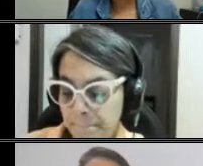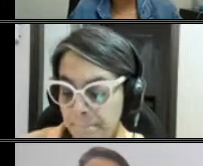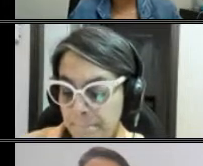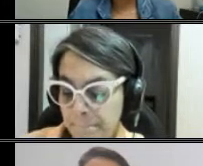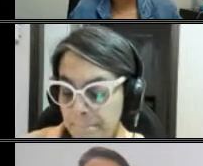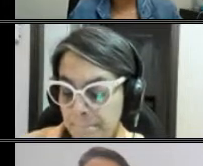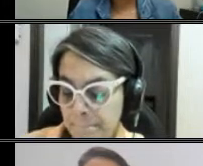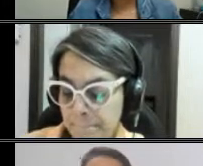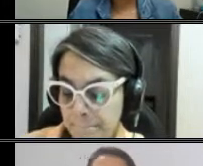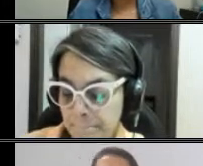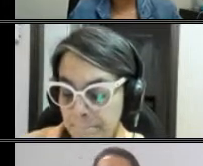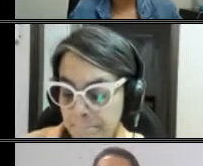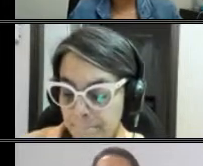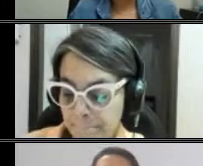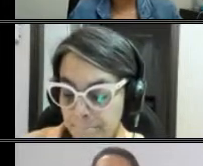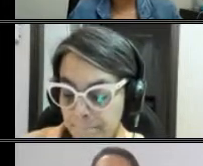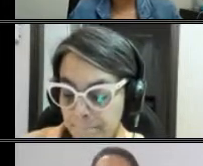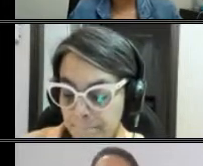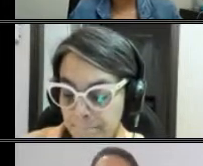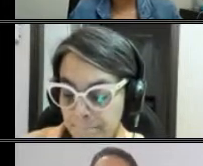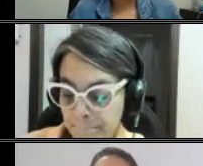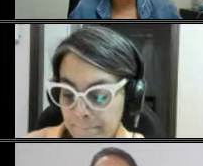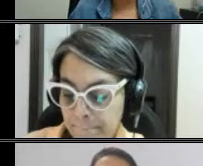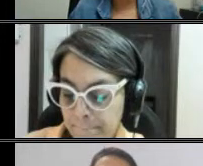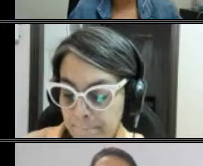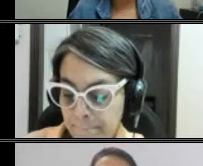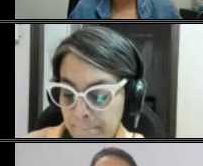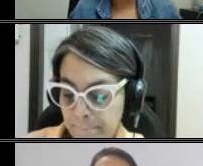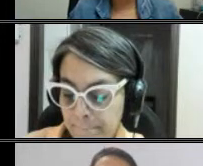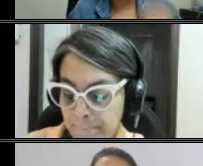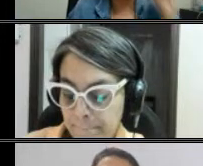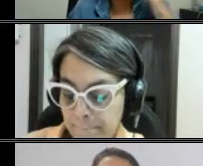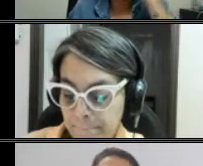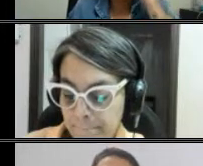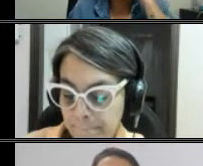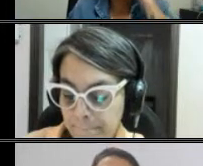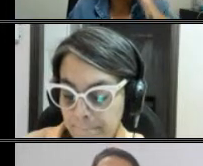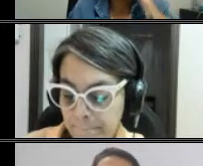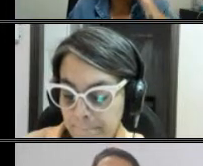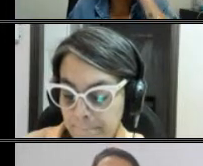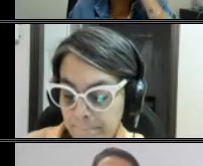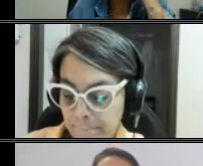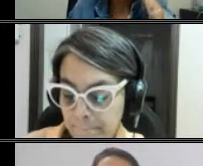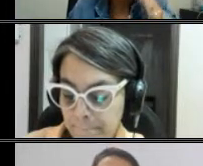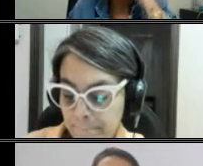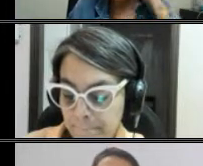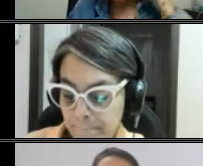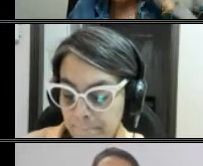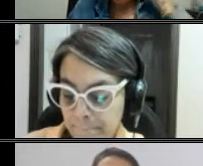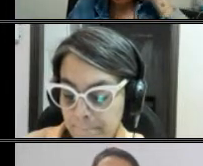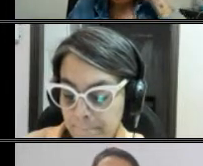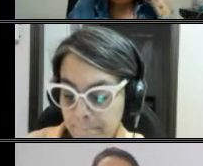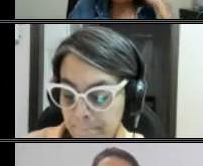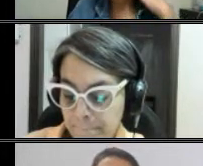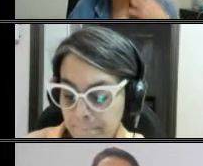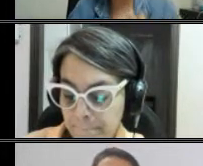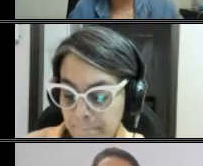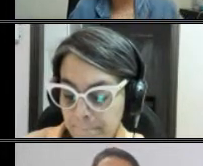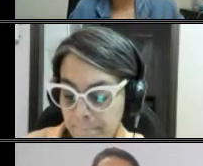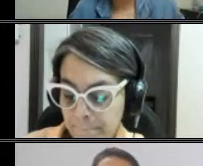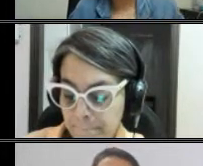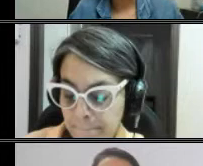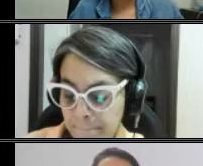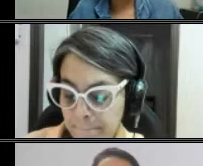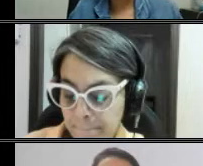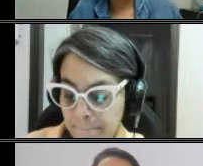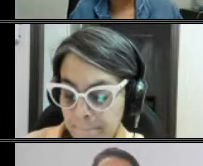acelerador, breque e embreagem. No caso do TDAH, o que não amadurece, que não funciona, são as áreas